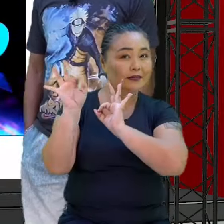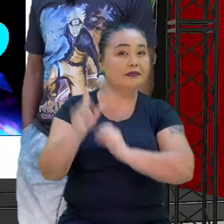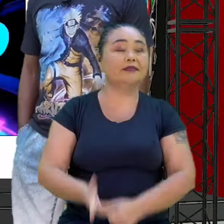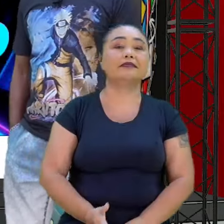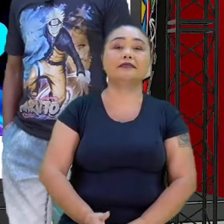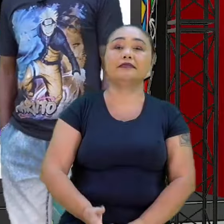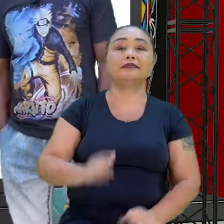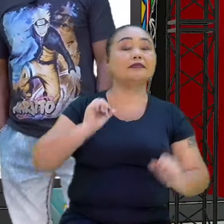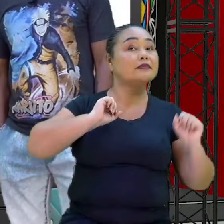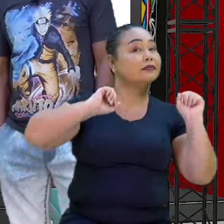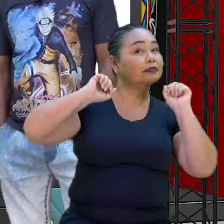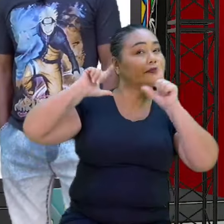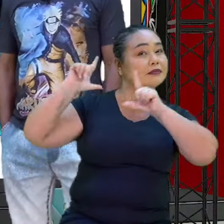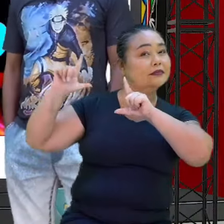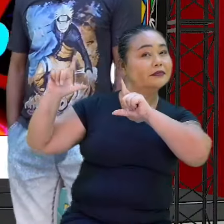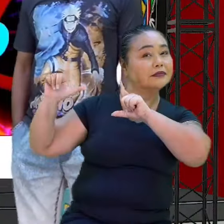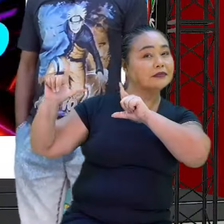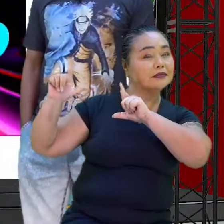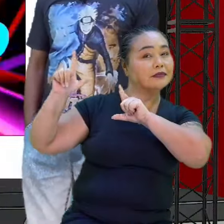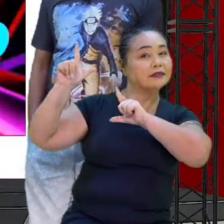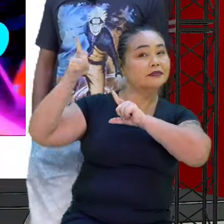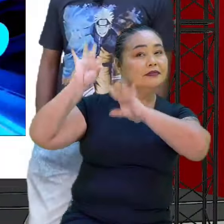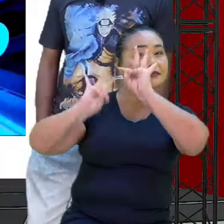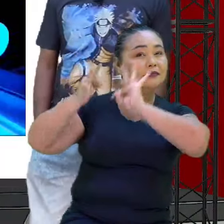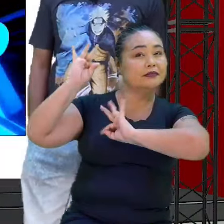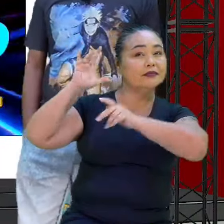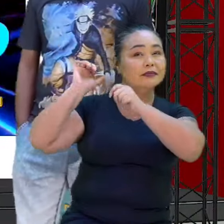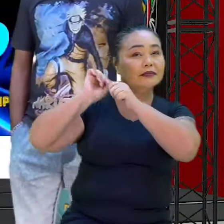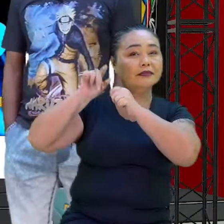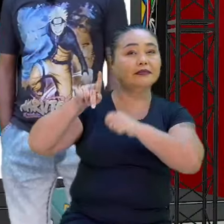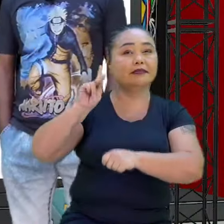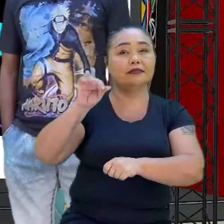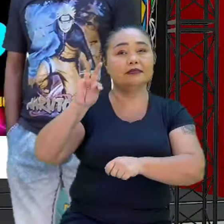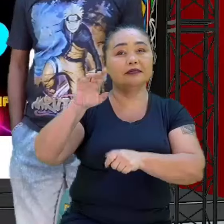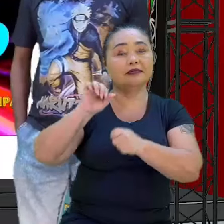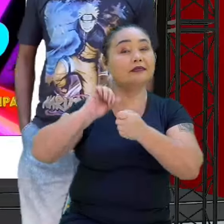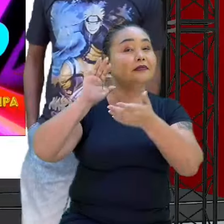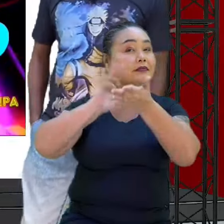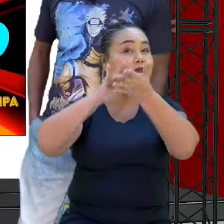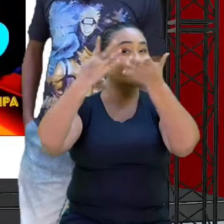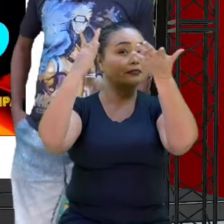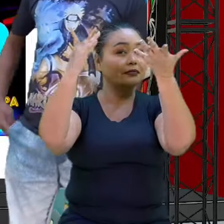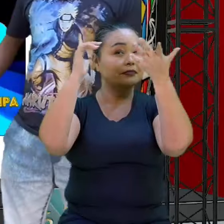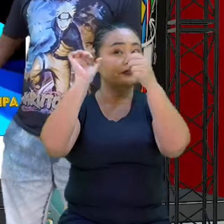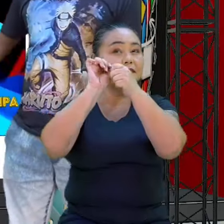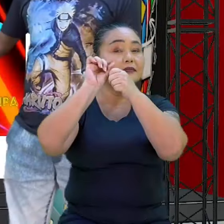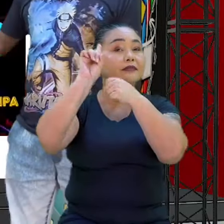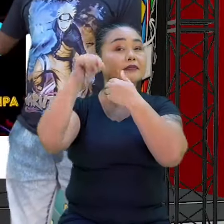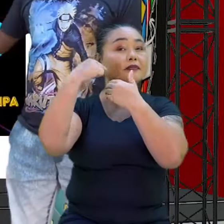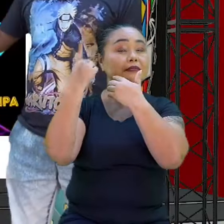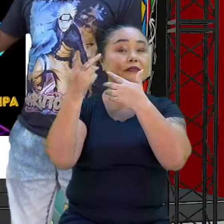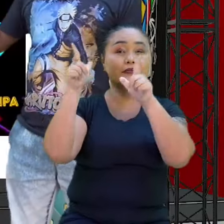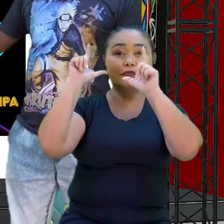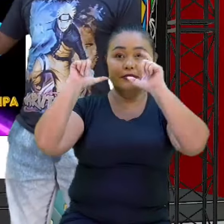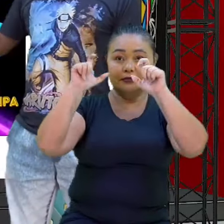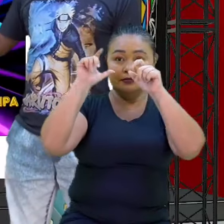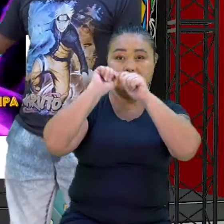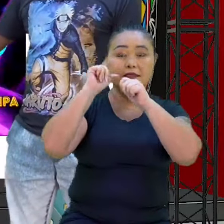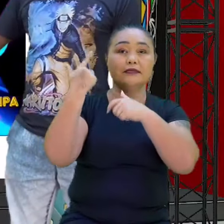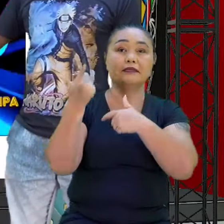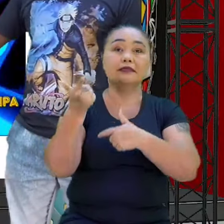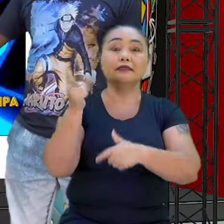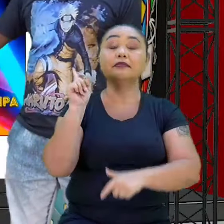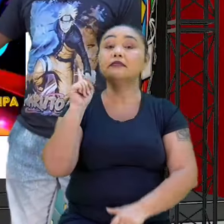na tela olha com todo o efeito tecnológico professora Cátia Parabéns pelo seu regist posso est bem enganado mas